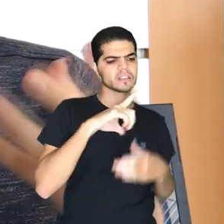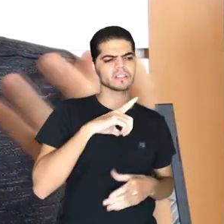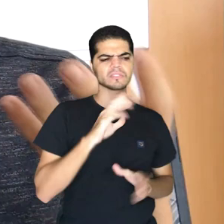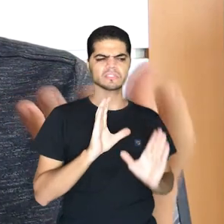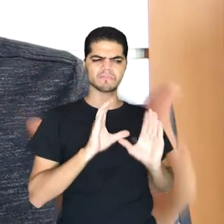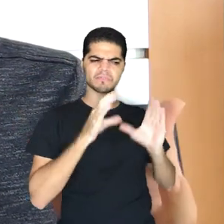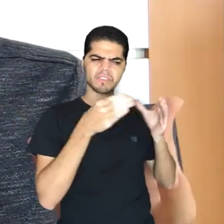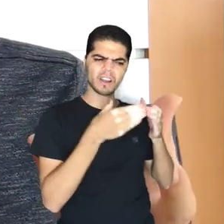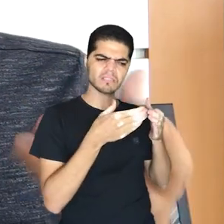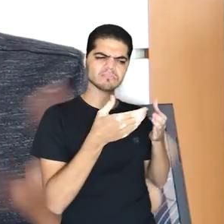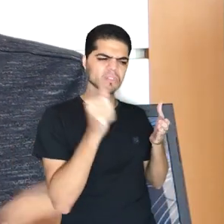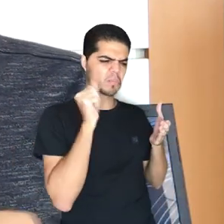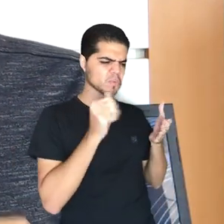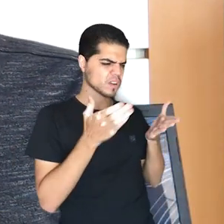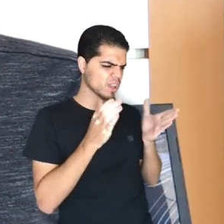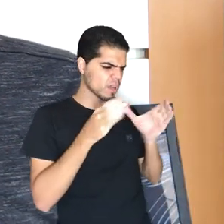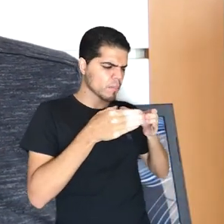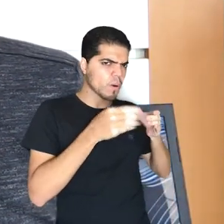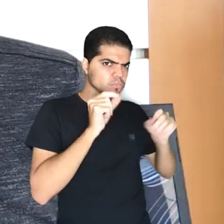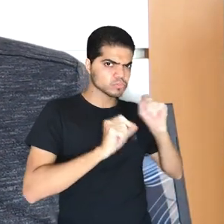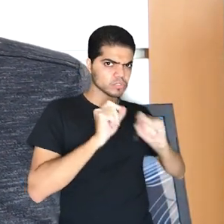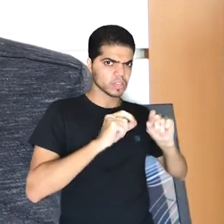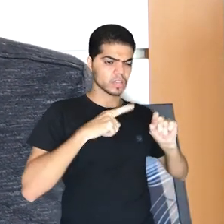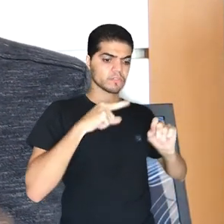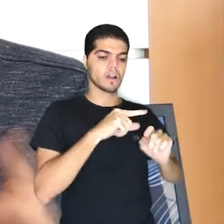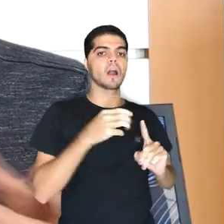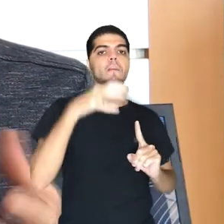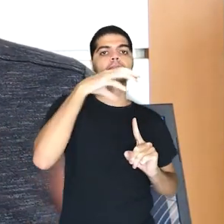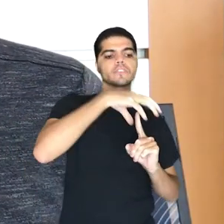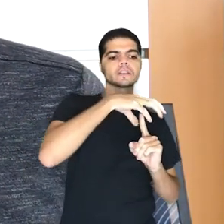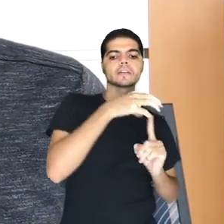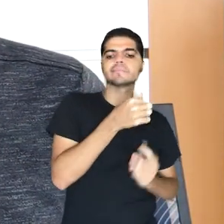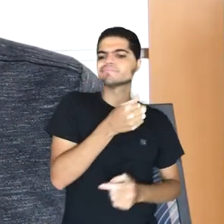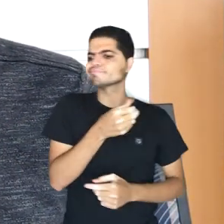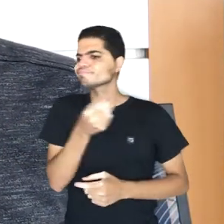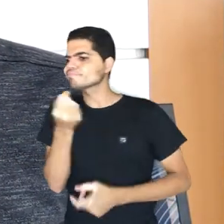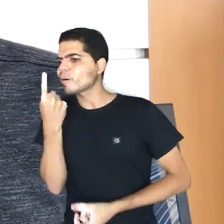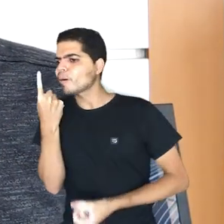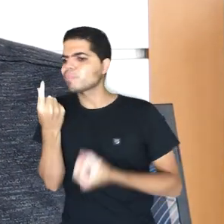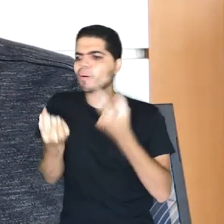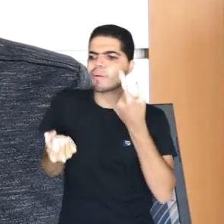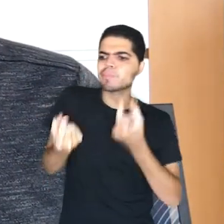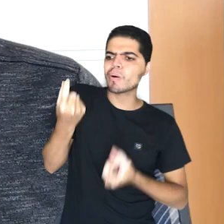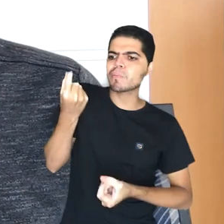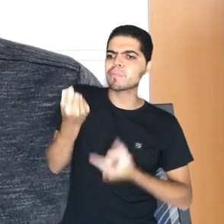certa classe social. Isso porque, além da princesa, pouquíssimas mulheres tinham